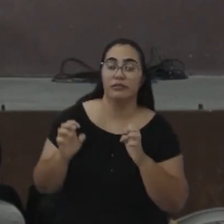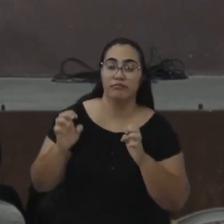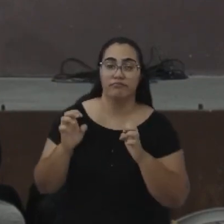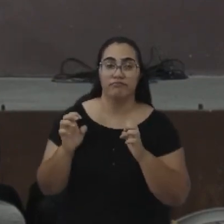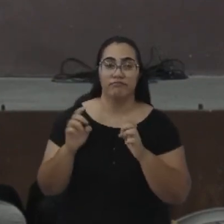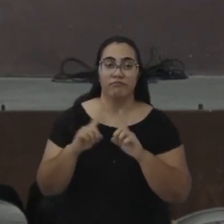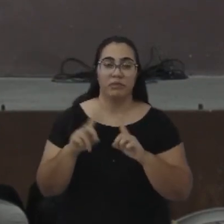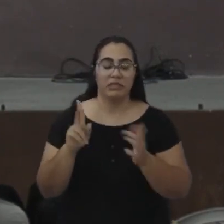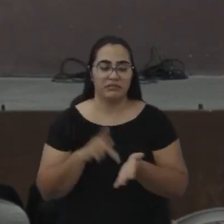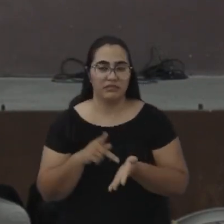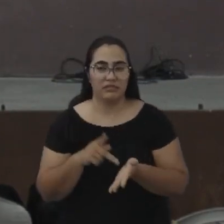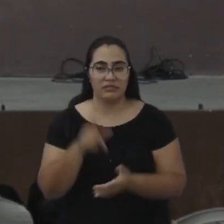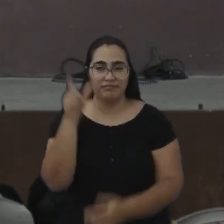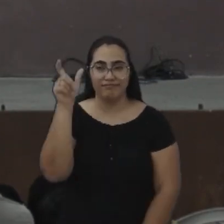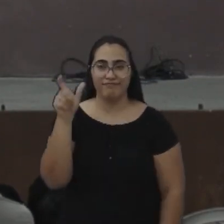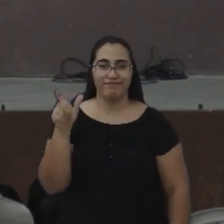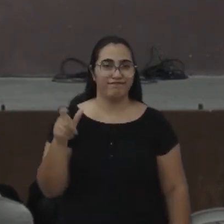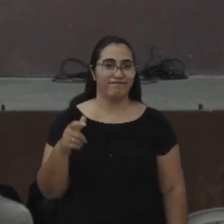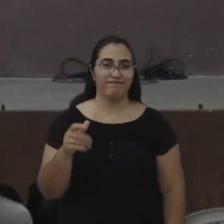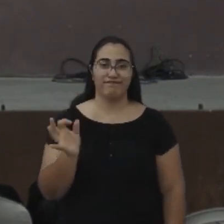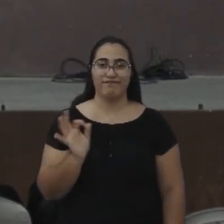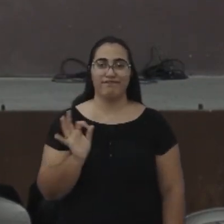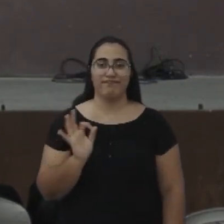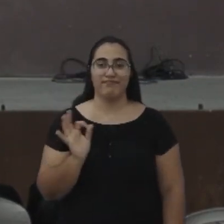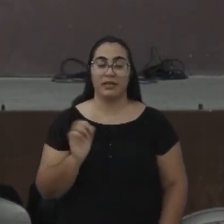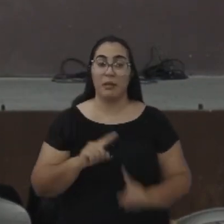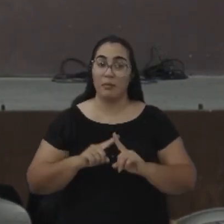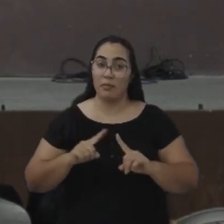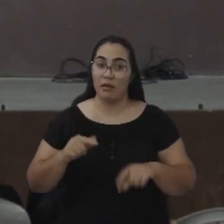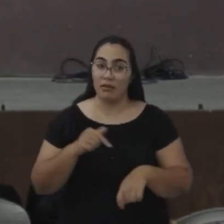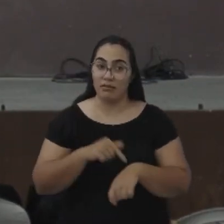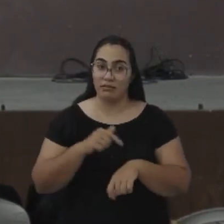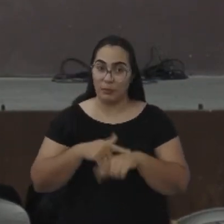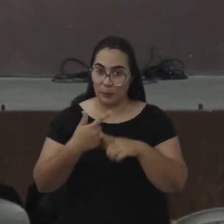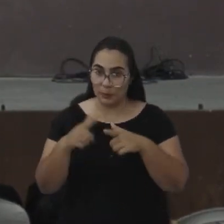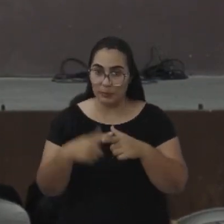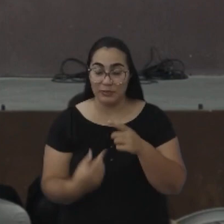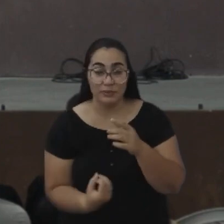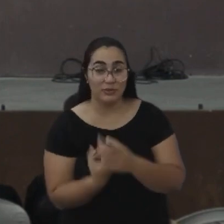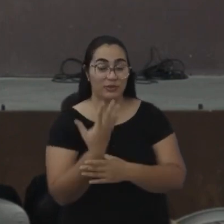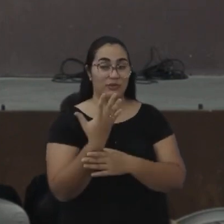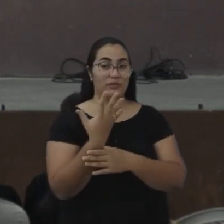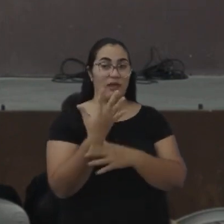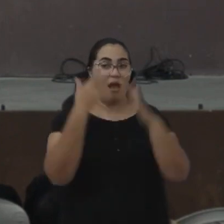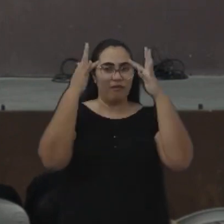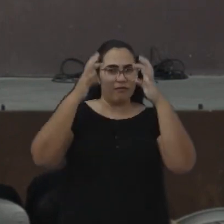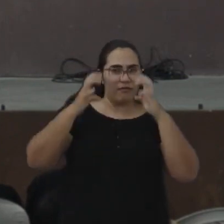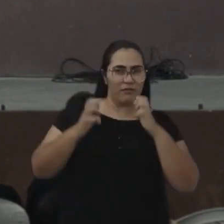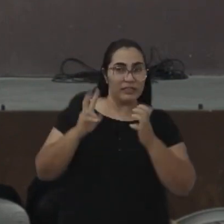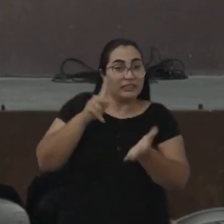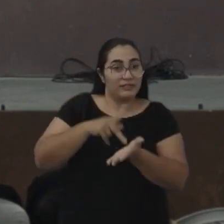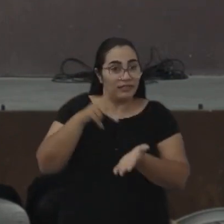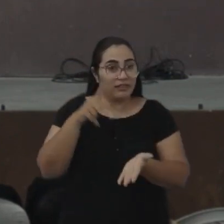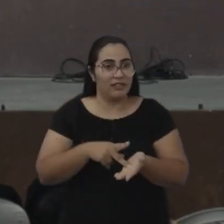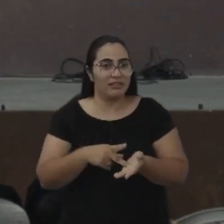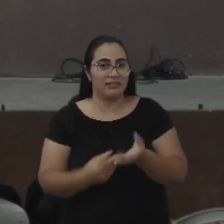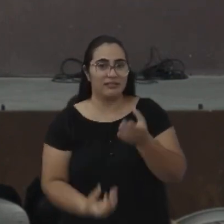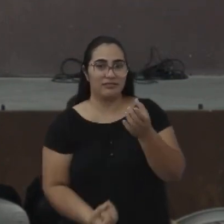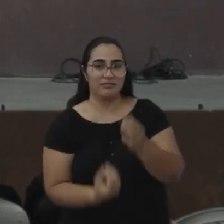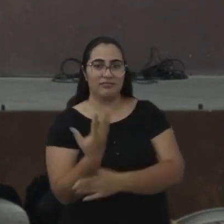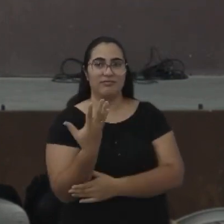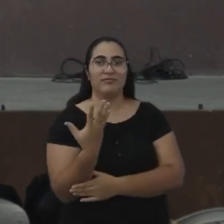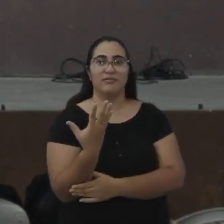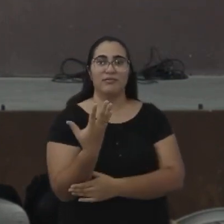apenas o homem. Mas foi na hora da crise que a fé dos que têm fé surgiu no meio